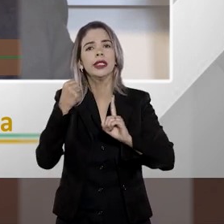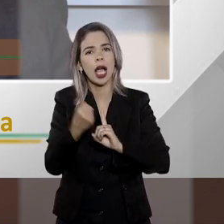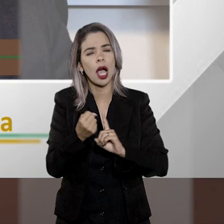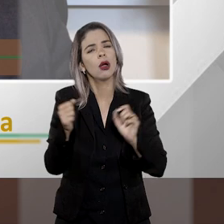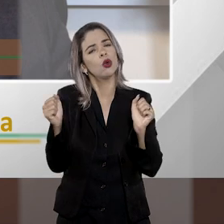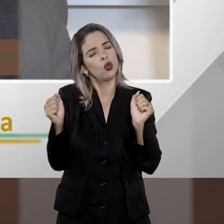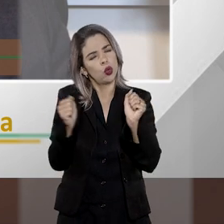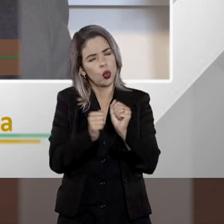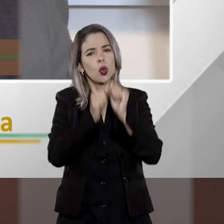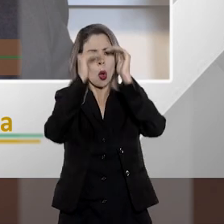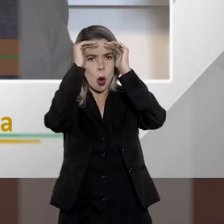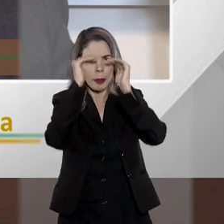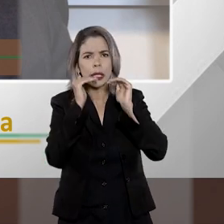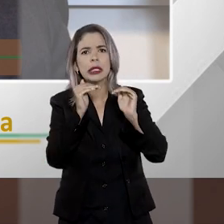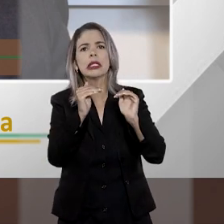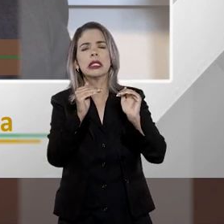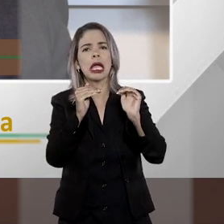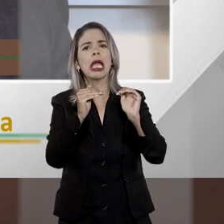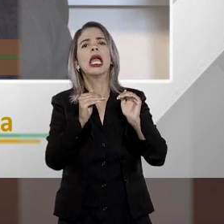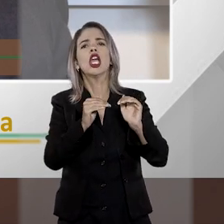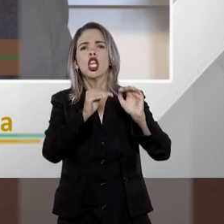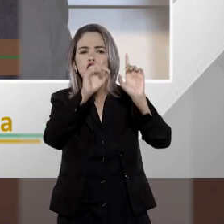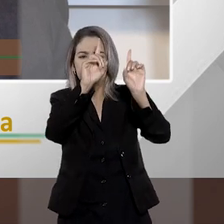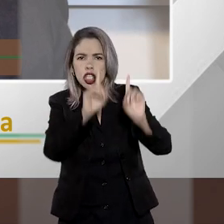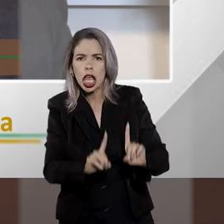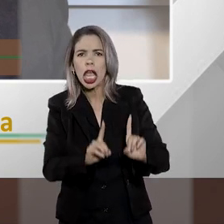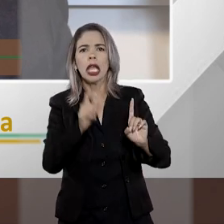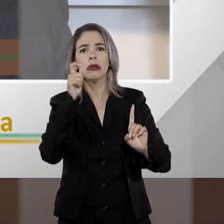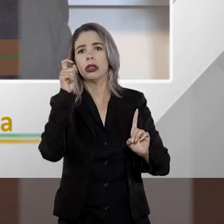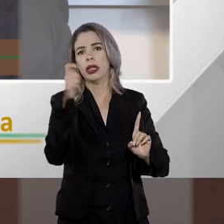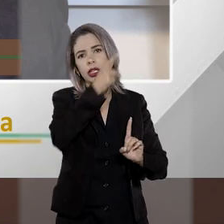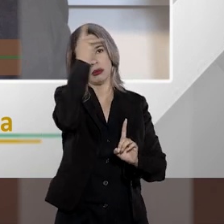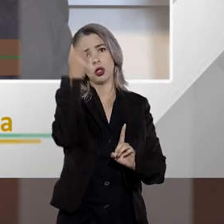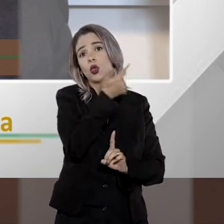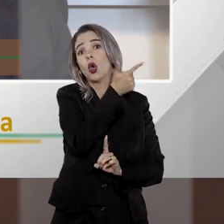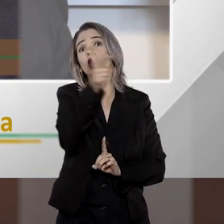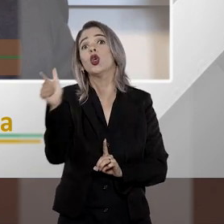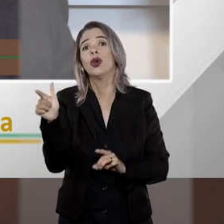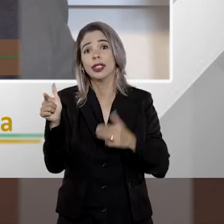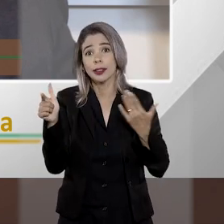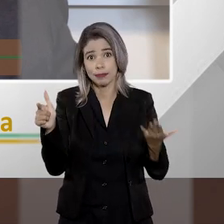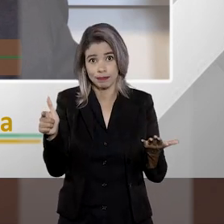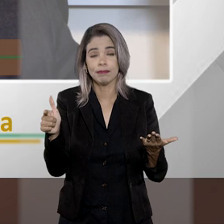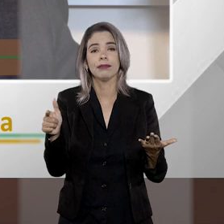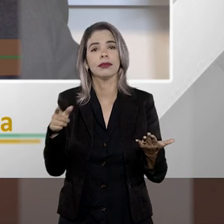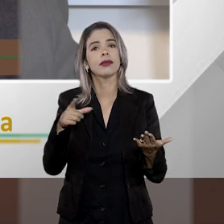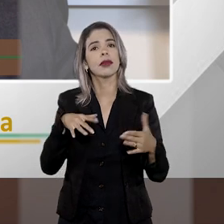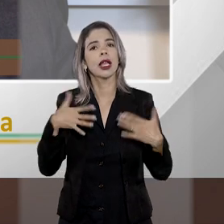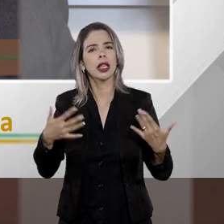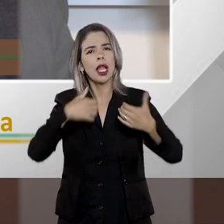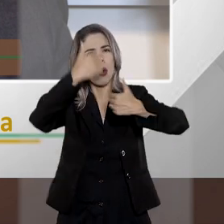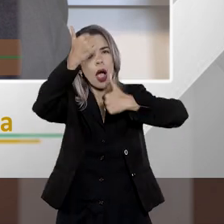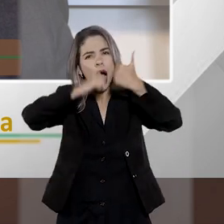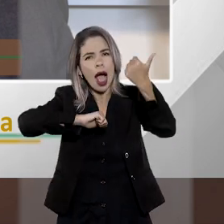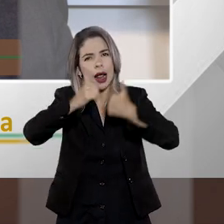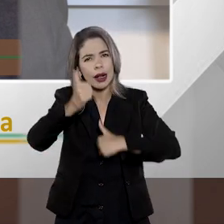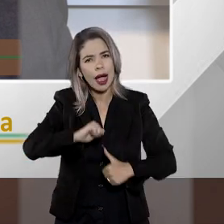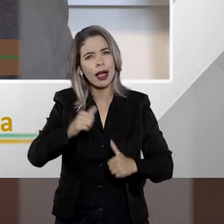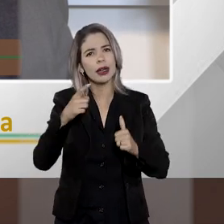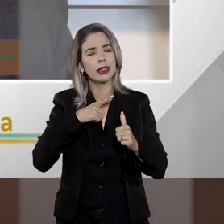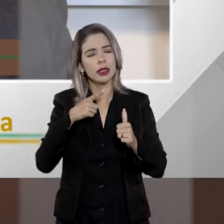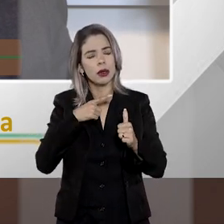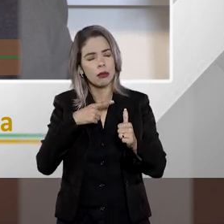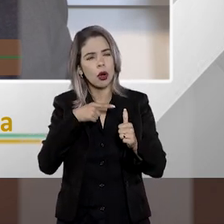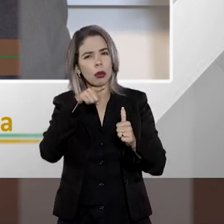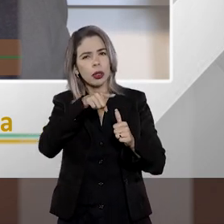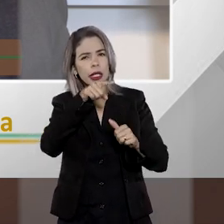com respeito dos direitos e interesses alheios. Um dos pontos interessantes em relação à análise do exame criminológico é